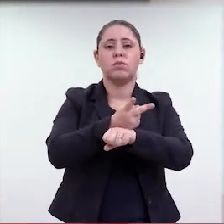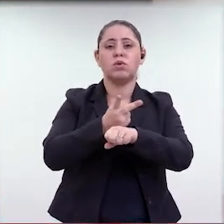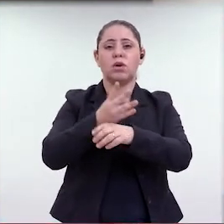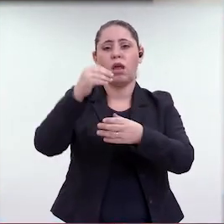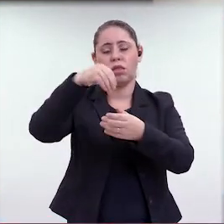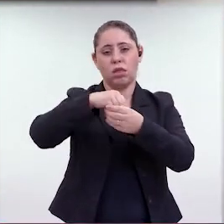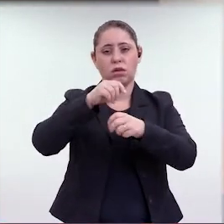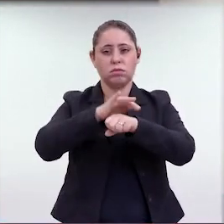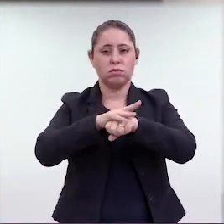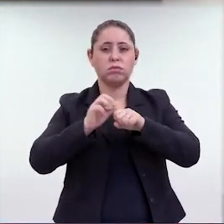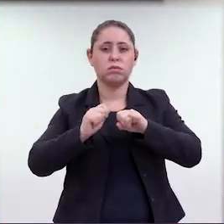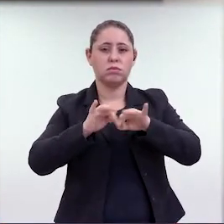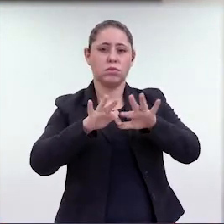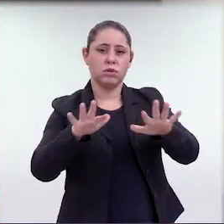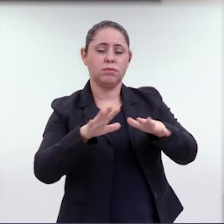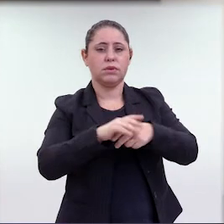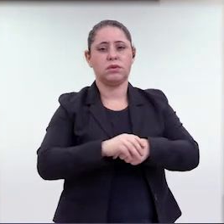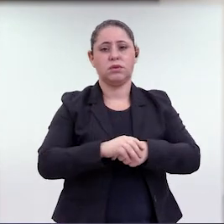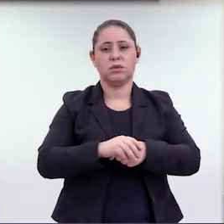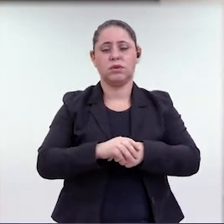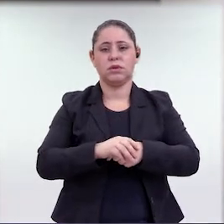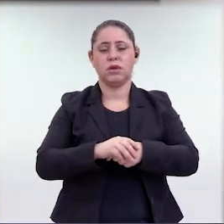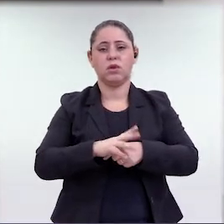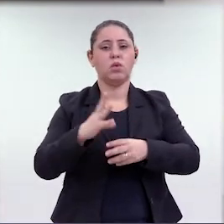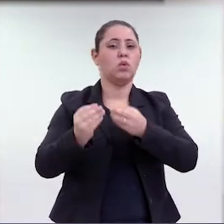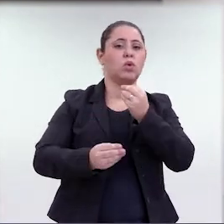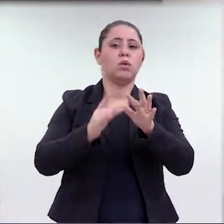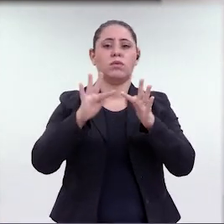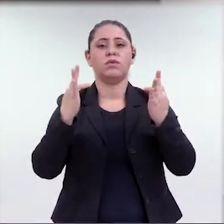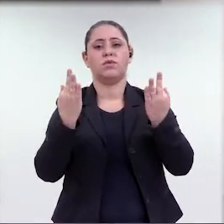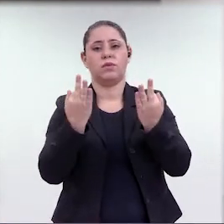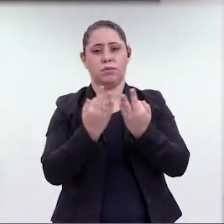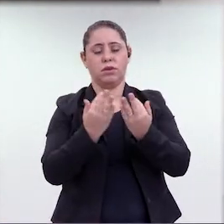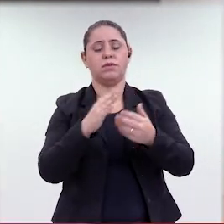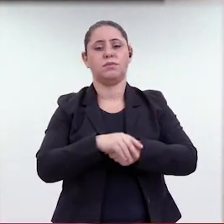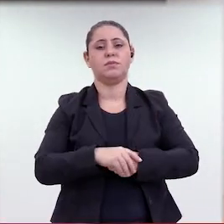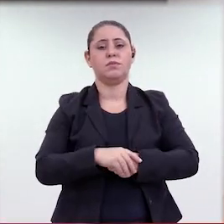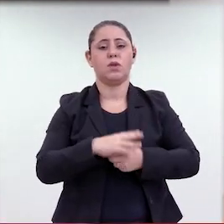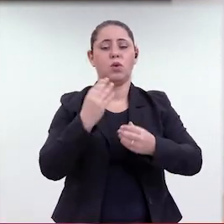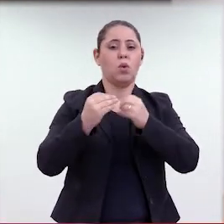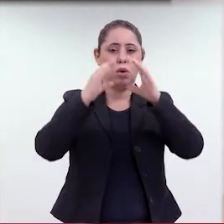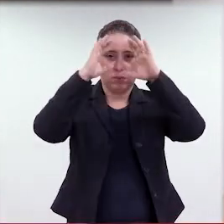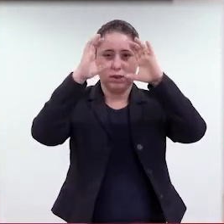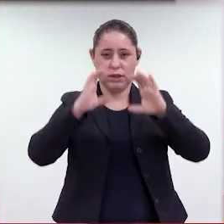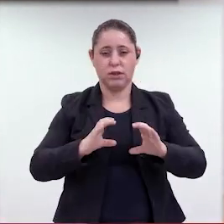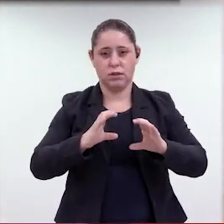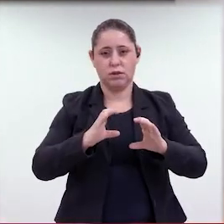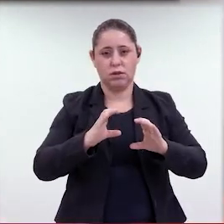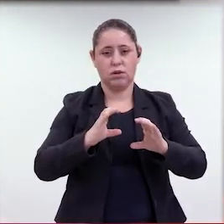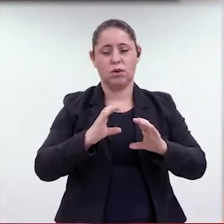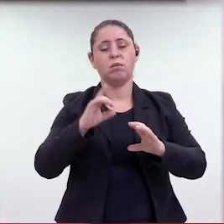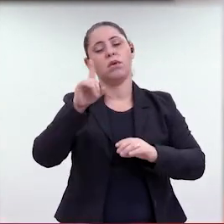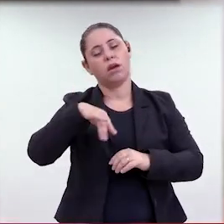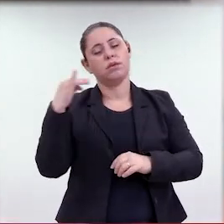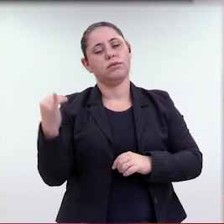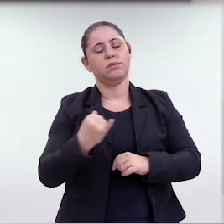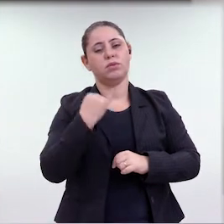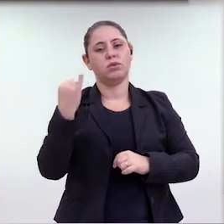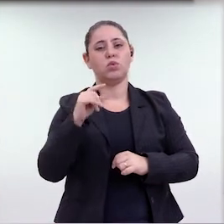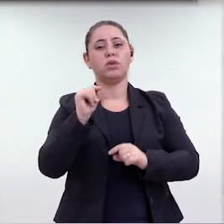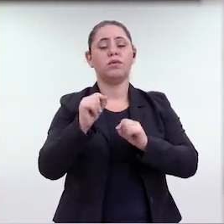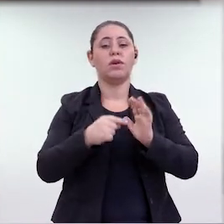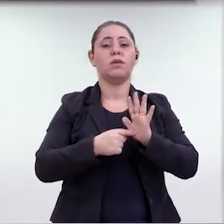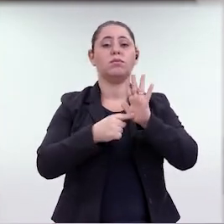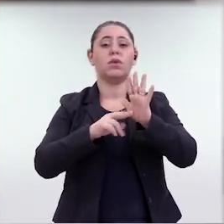redescobrir enquanto pessoa, enquanto família, enquanto cidadão, porque isso é importante, é o que vai realmente definir